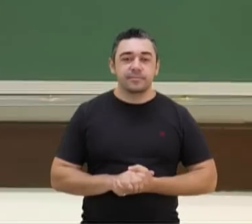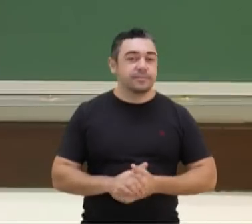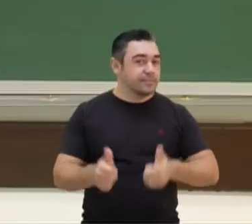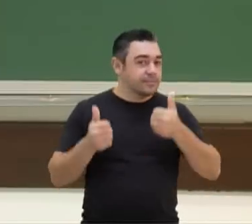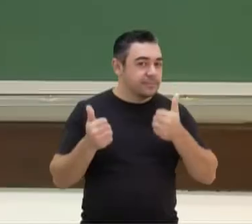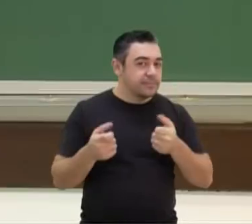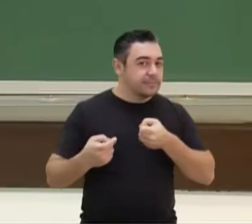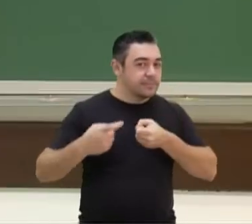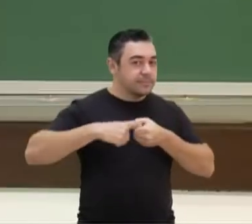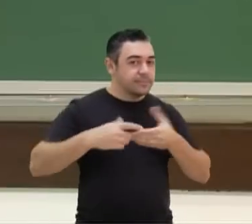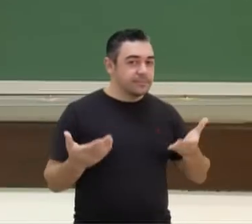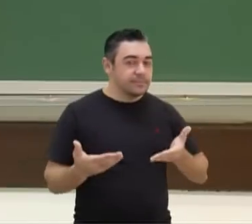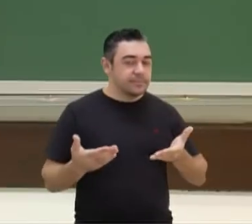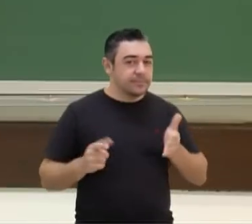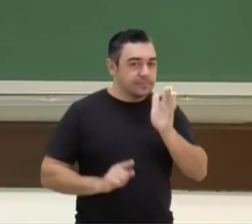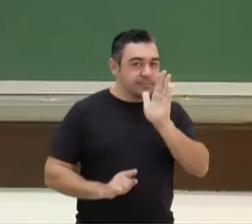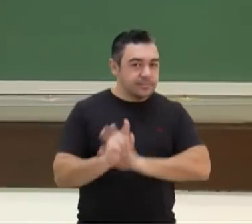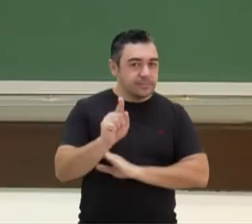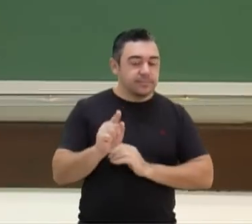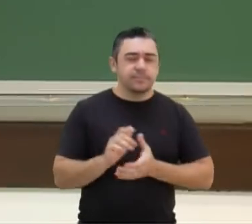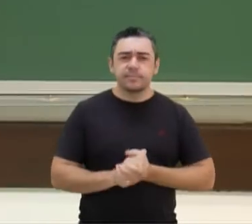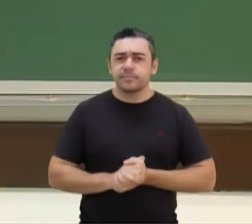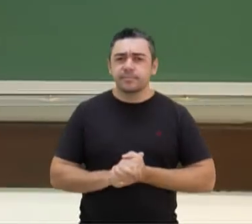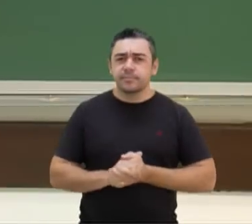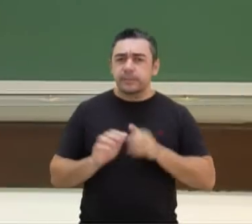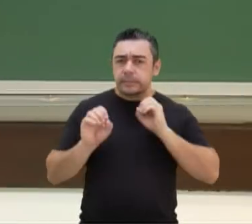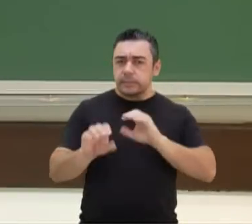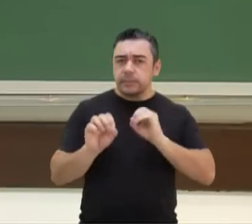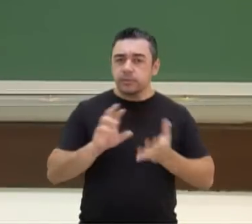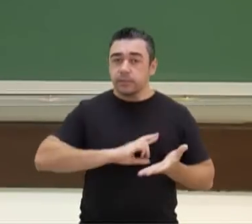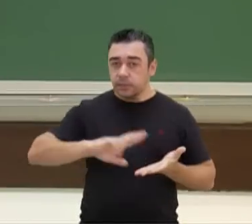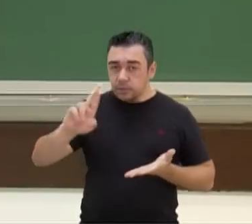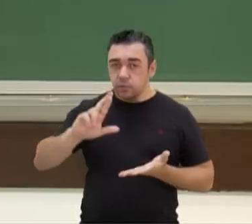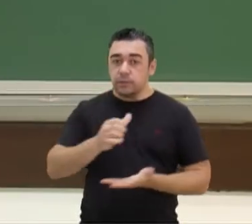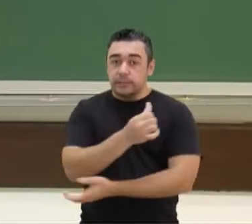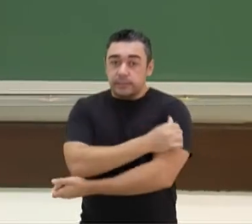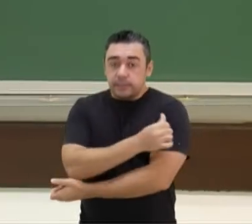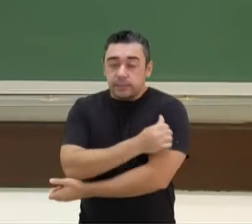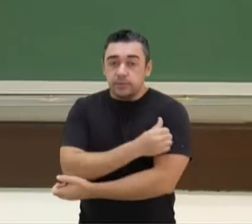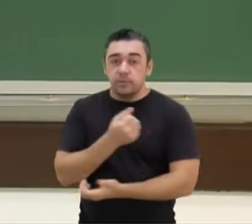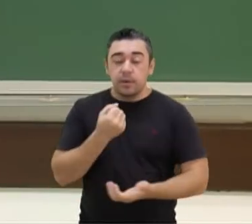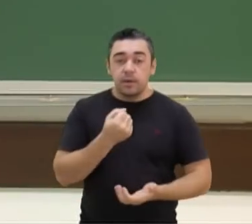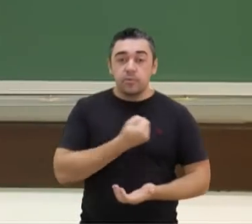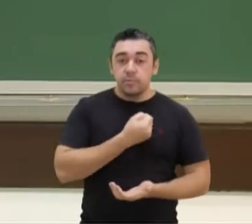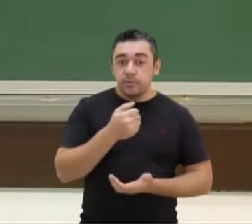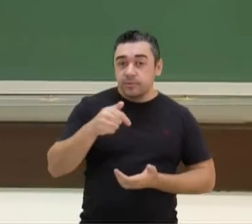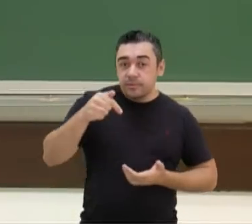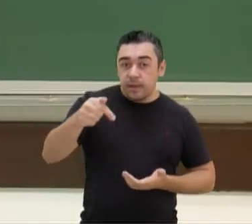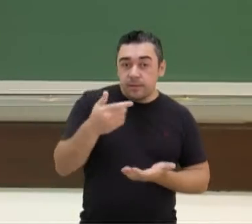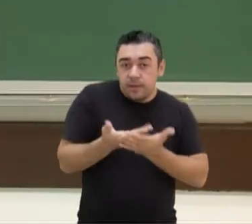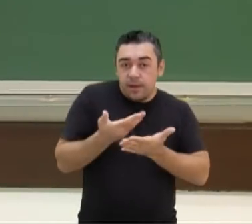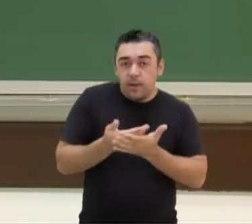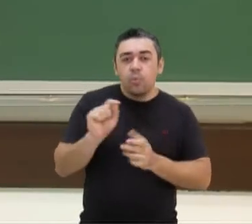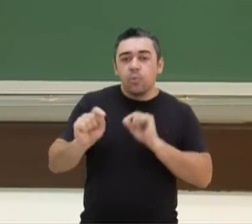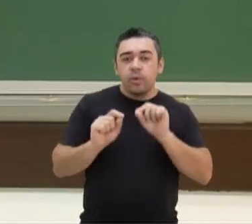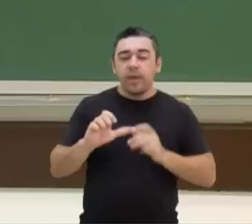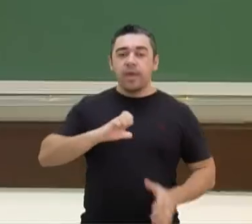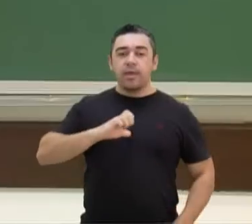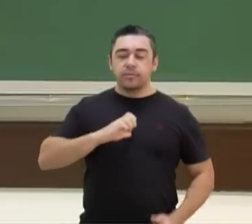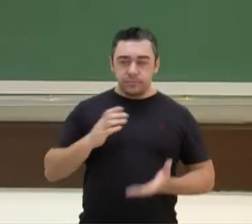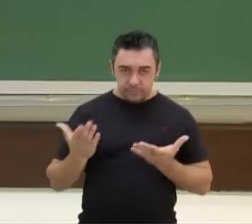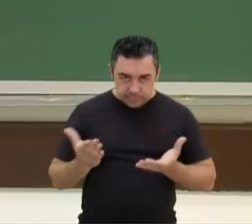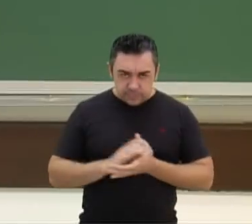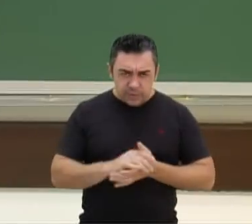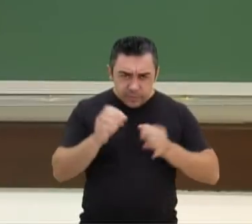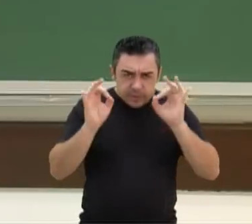bem, voltamos aqui com o nosso quiz. Ensino religioso, sexto ano, aula 7, sobre princípios éticos. Será